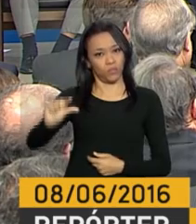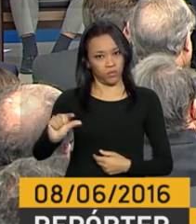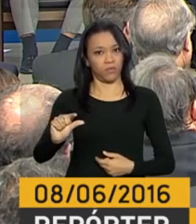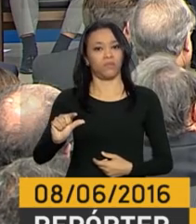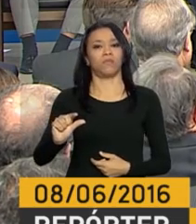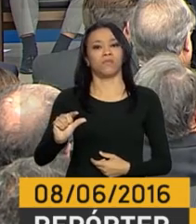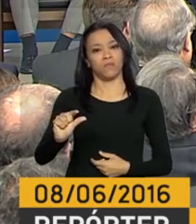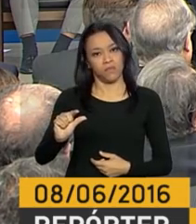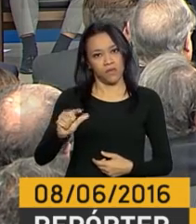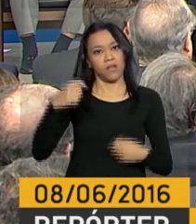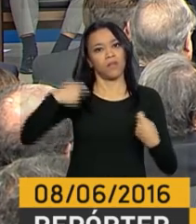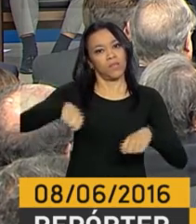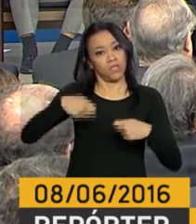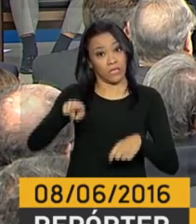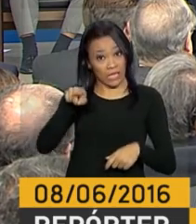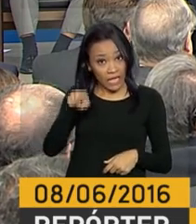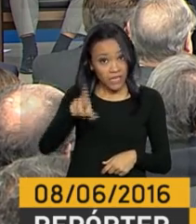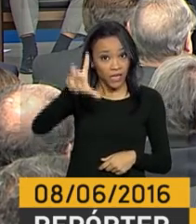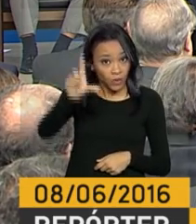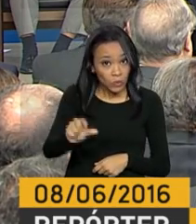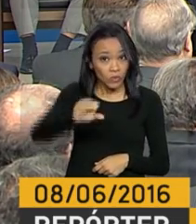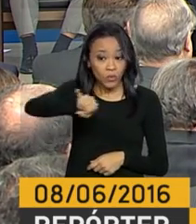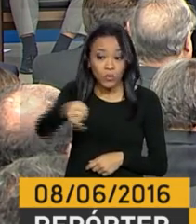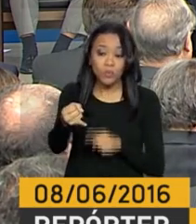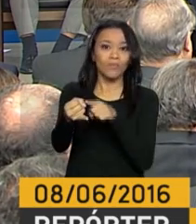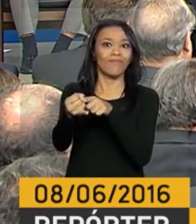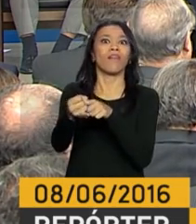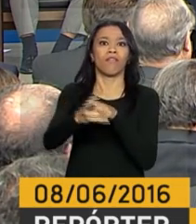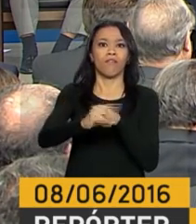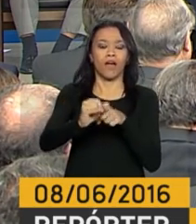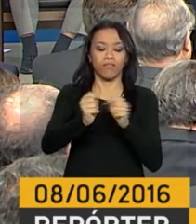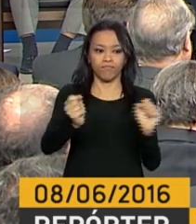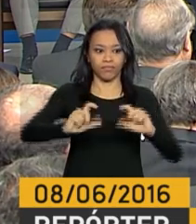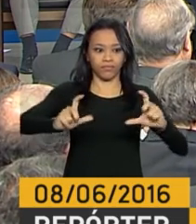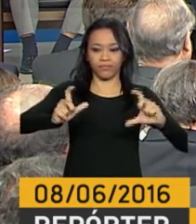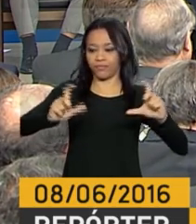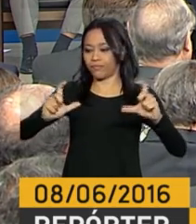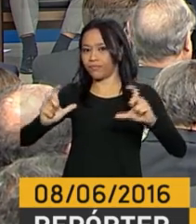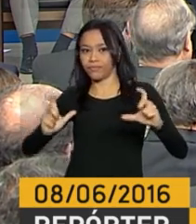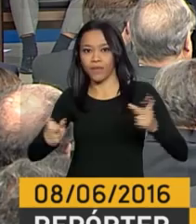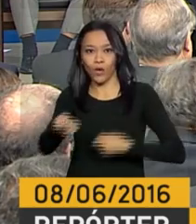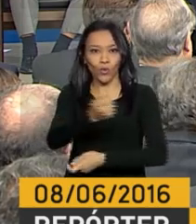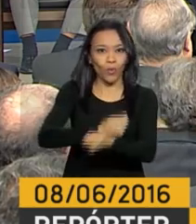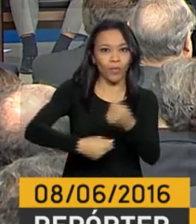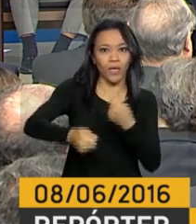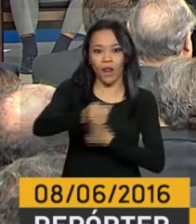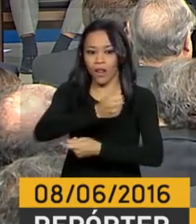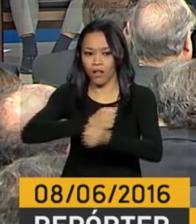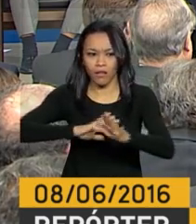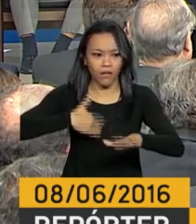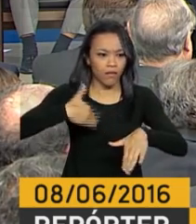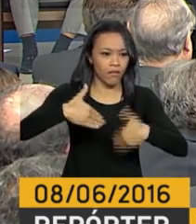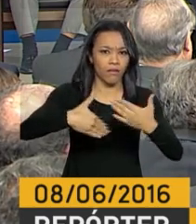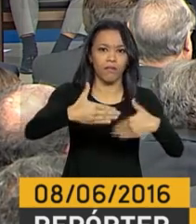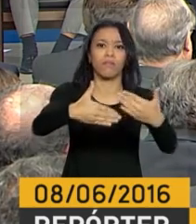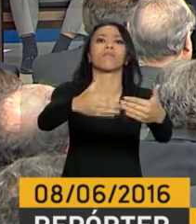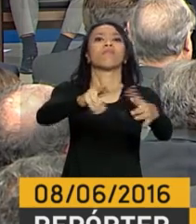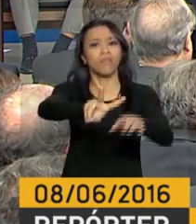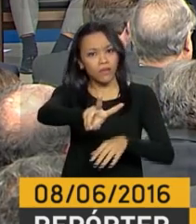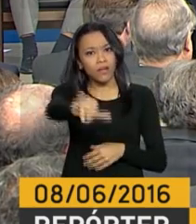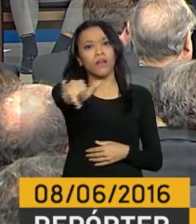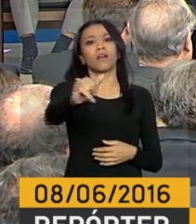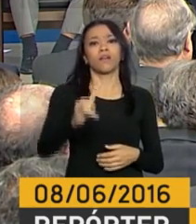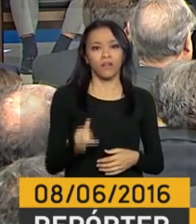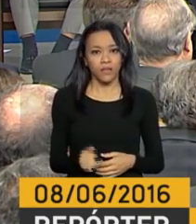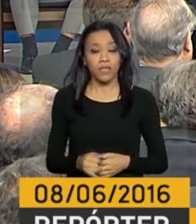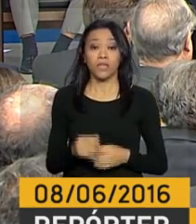necessário que essa redução de juros vai estimular a economia e além disso Sem dúvida vai reduzir